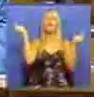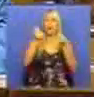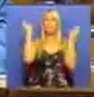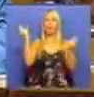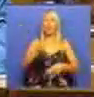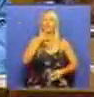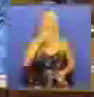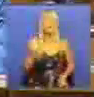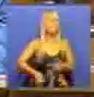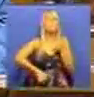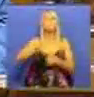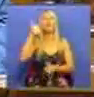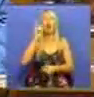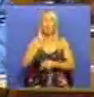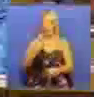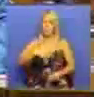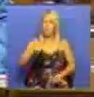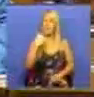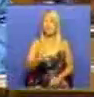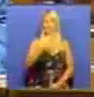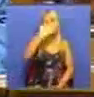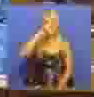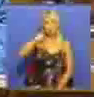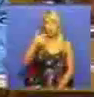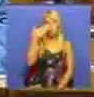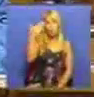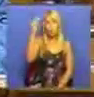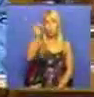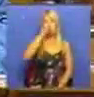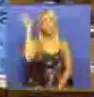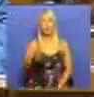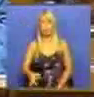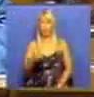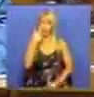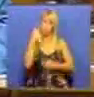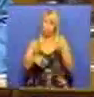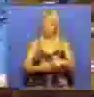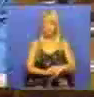que pretendia dizer: 7,1% de desempregados,